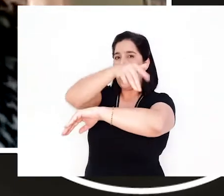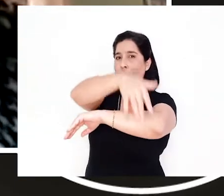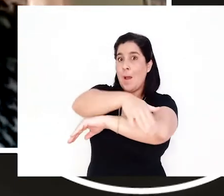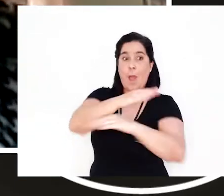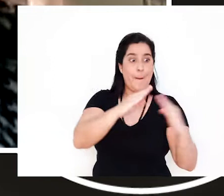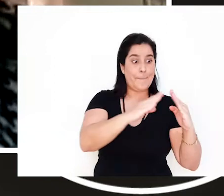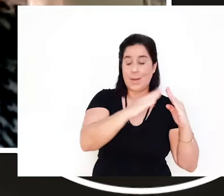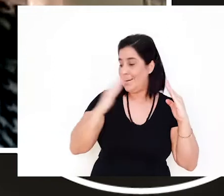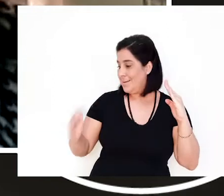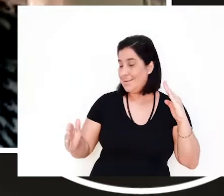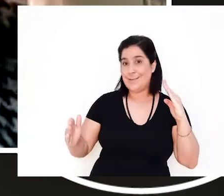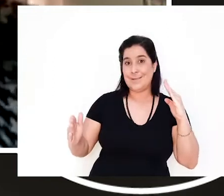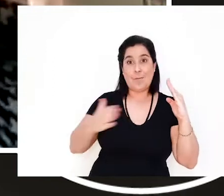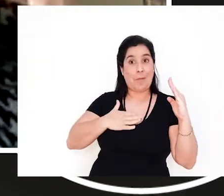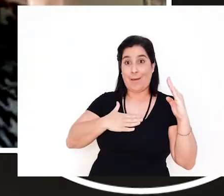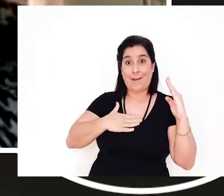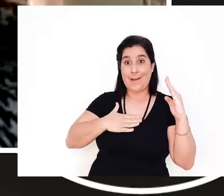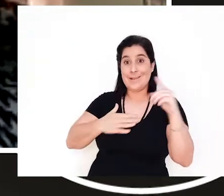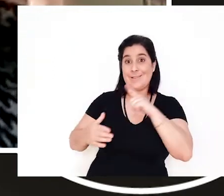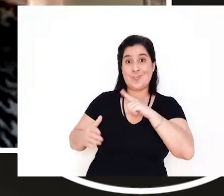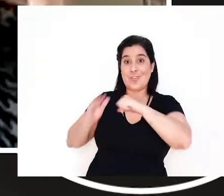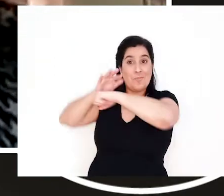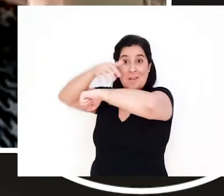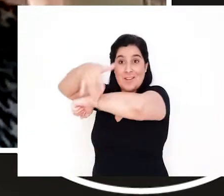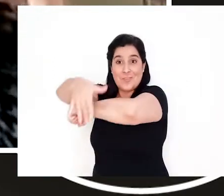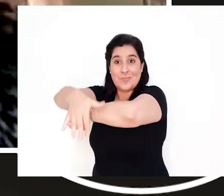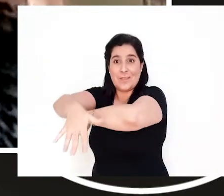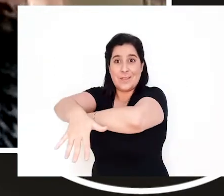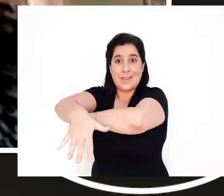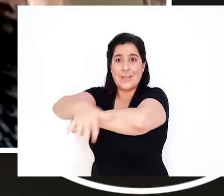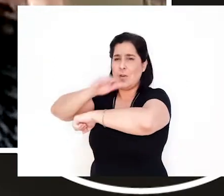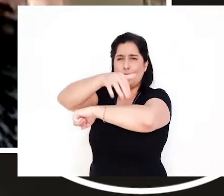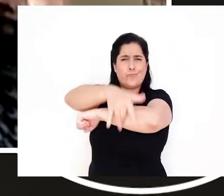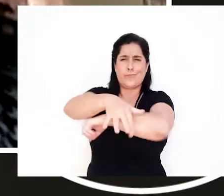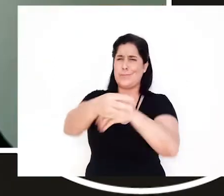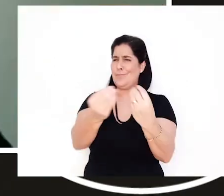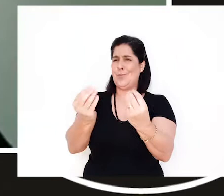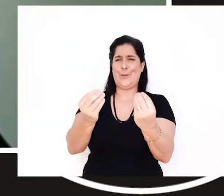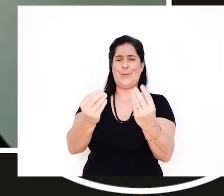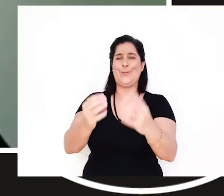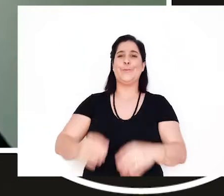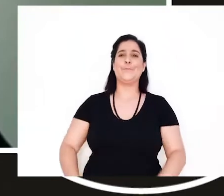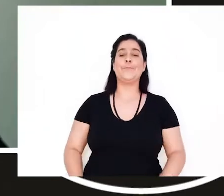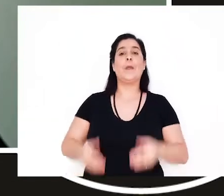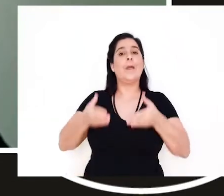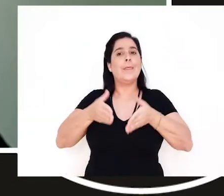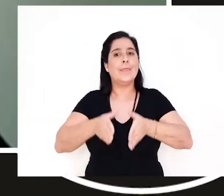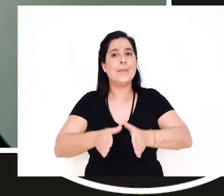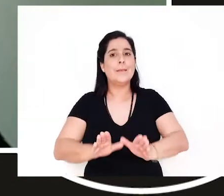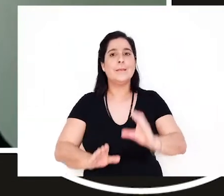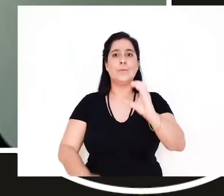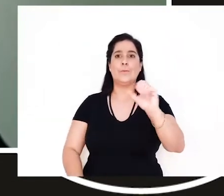cachoeiras. Próximo à minha casa, acredito que a uns 100 metros tinha uma cachoeira. Ele é todo cheio de cachoeiras. Eu nasci